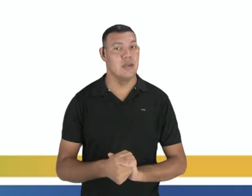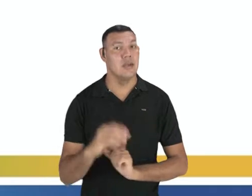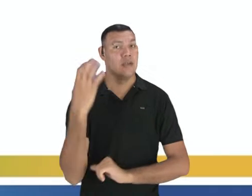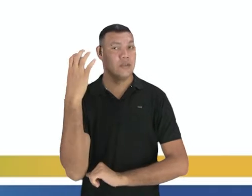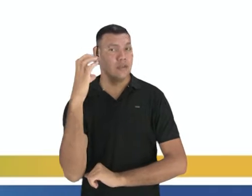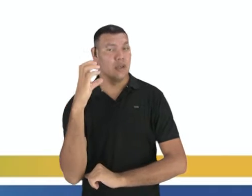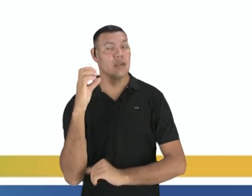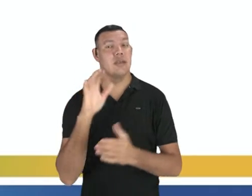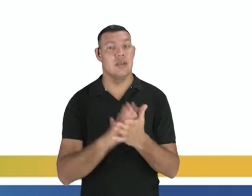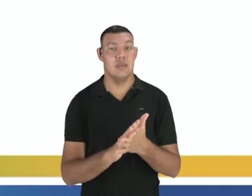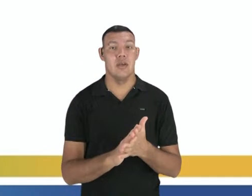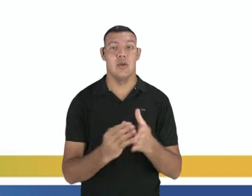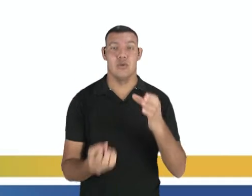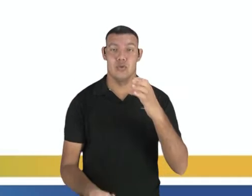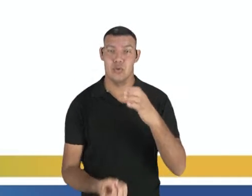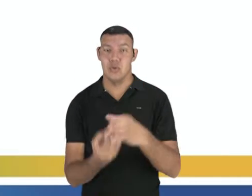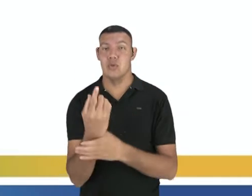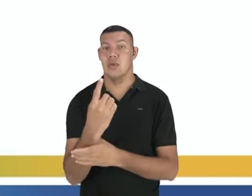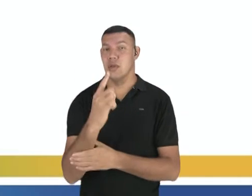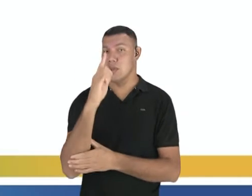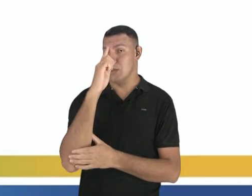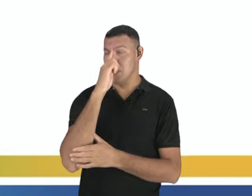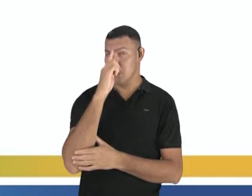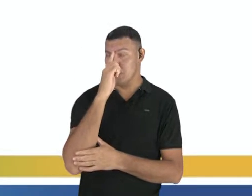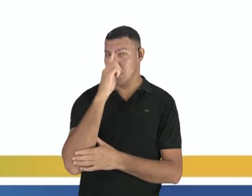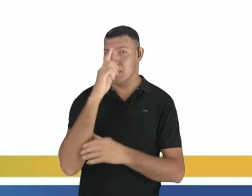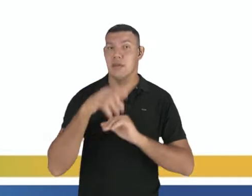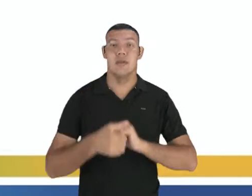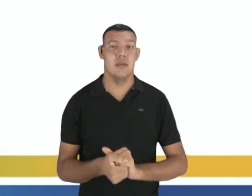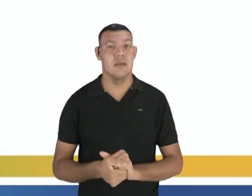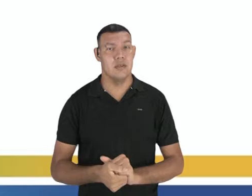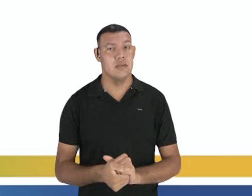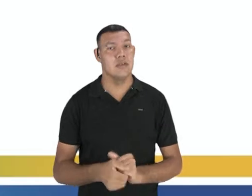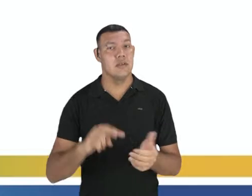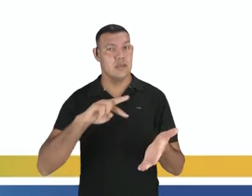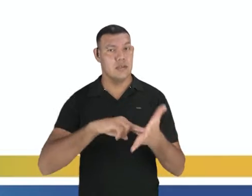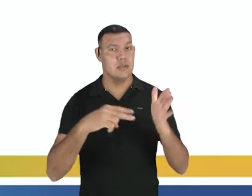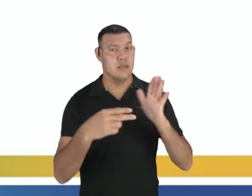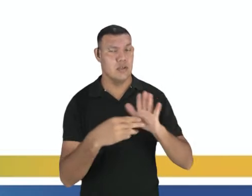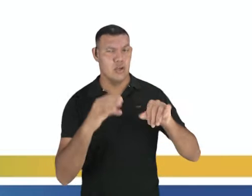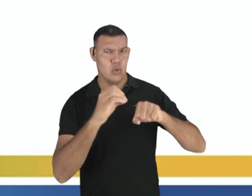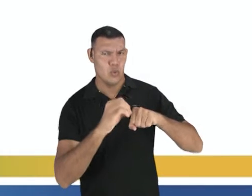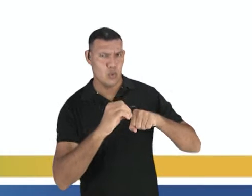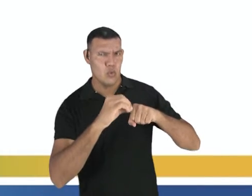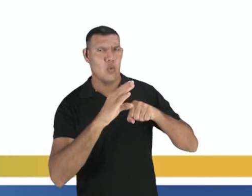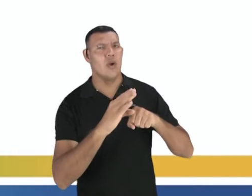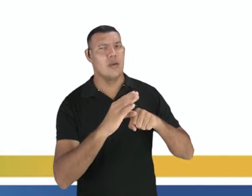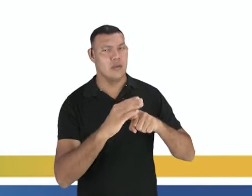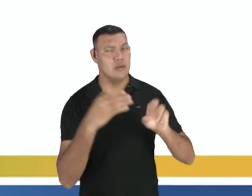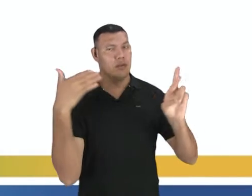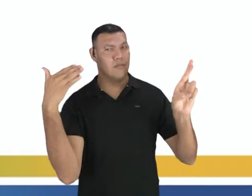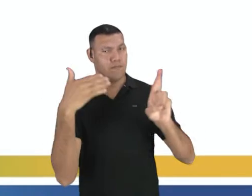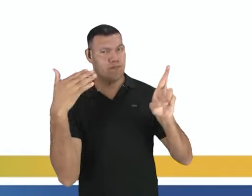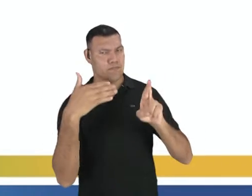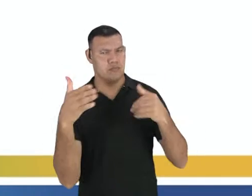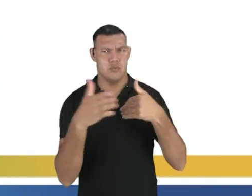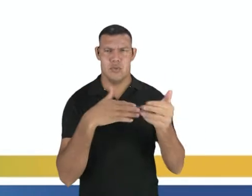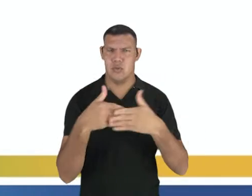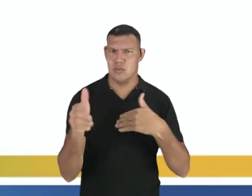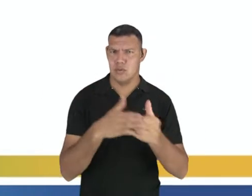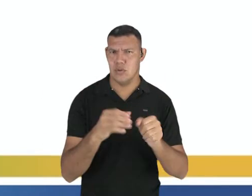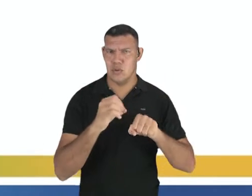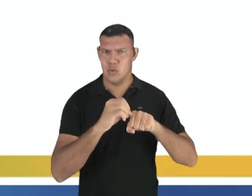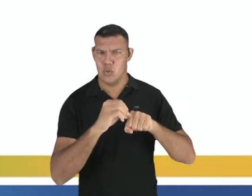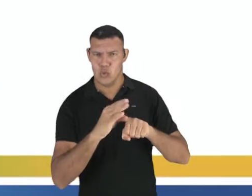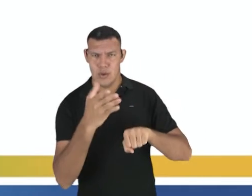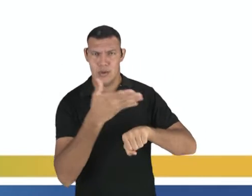latim scientia, que significa conhecimento. Refere-se a qualquer conhecimento ou